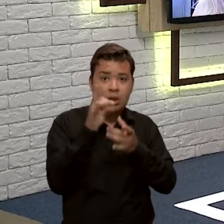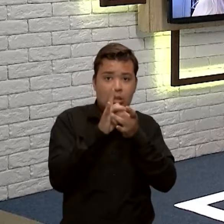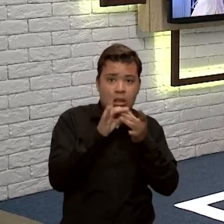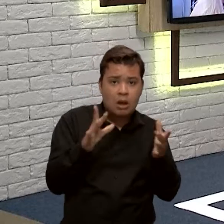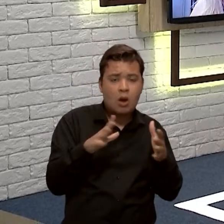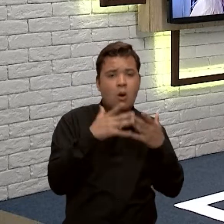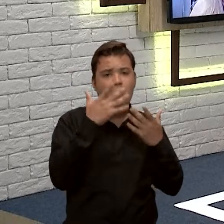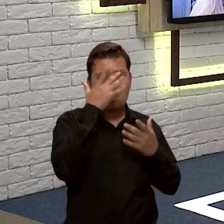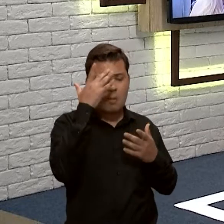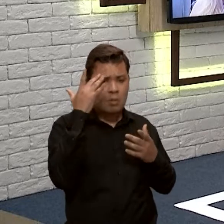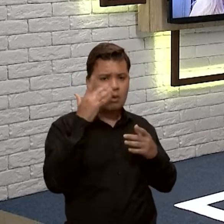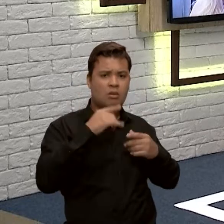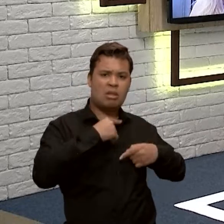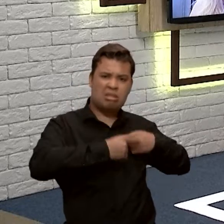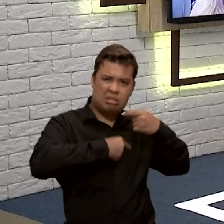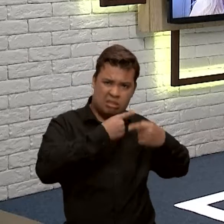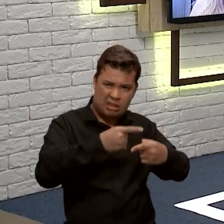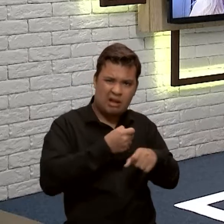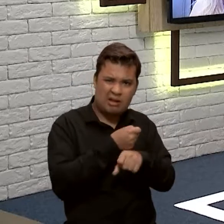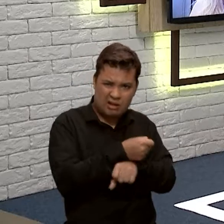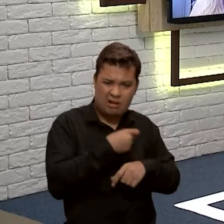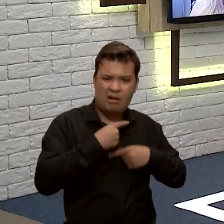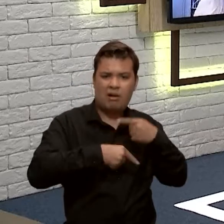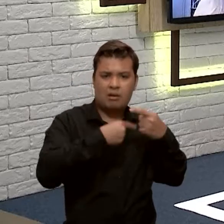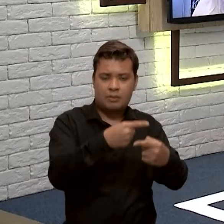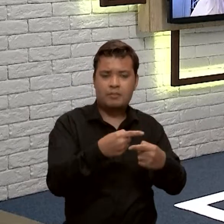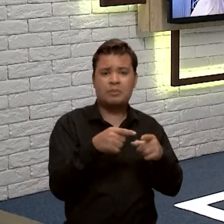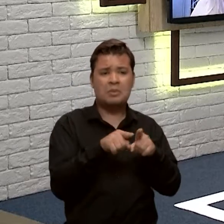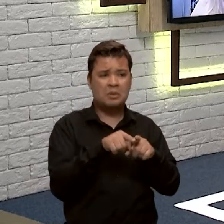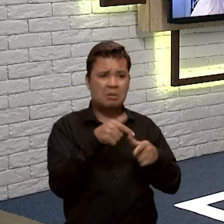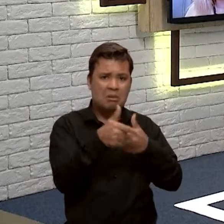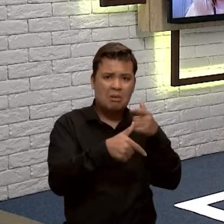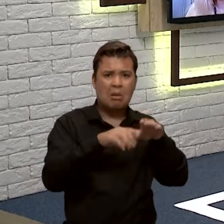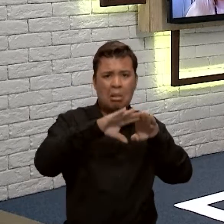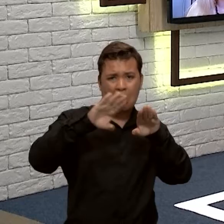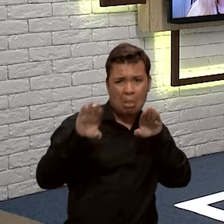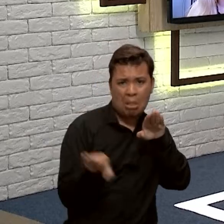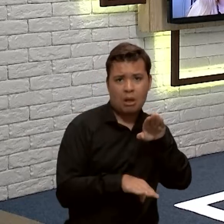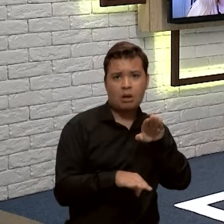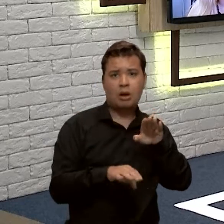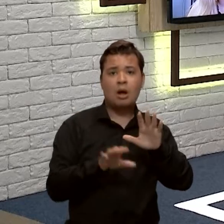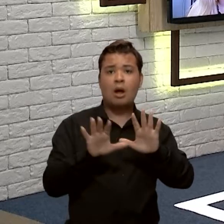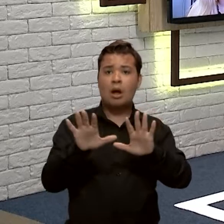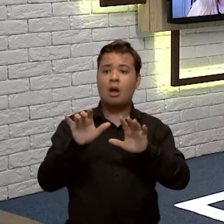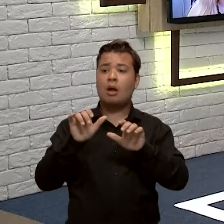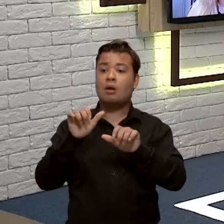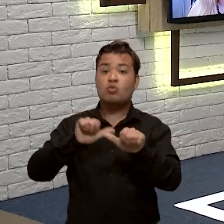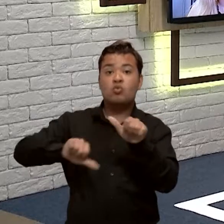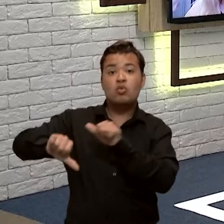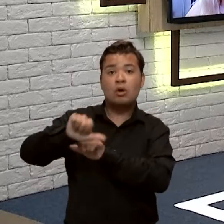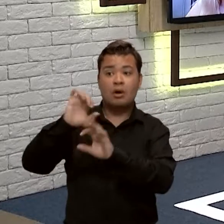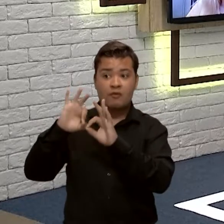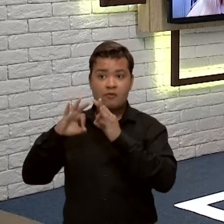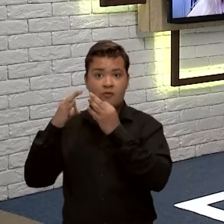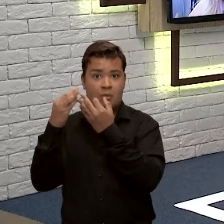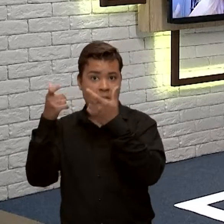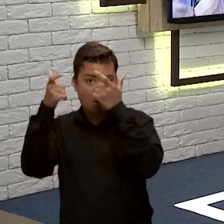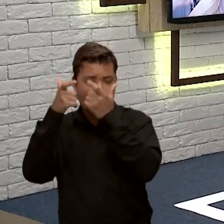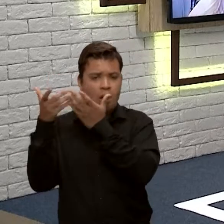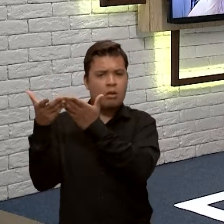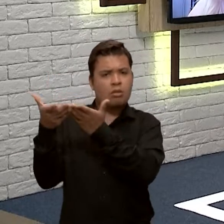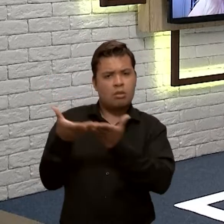pela atividade musical ser uma atividade subalterna. E a partir da chegada da família real, então chegam